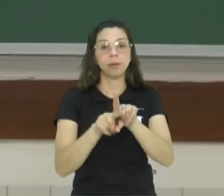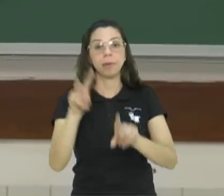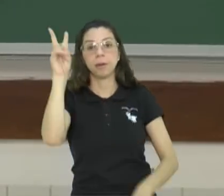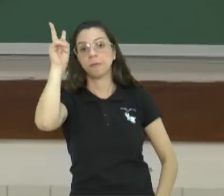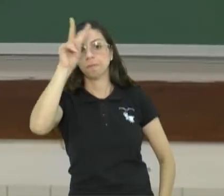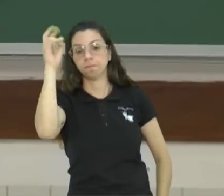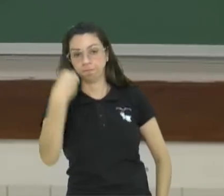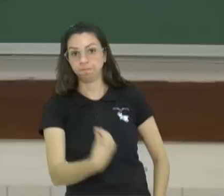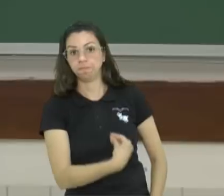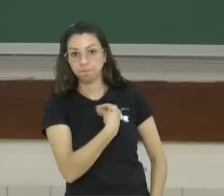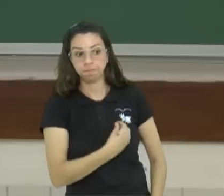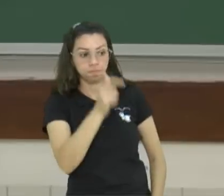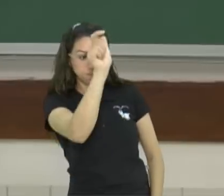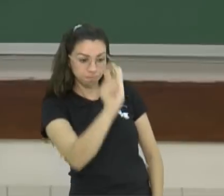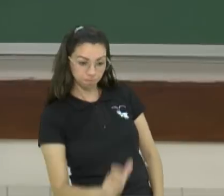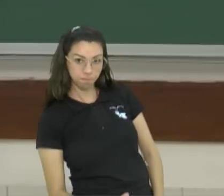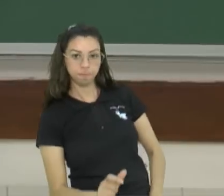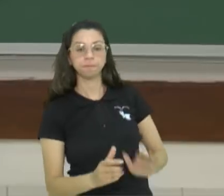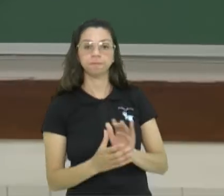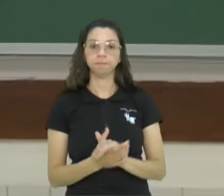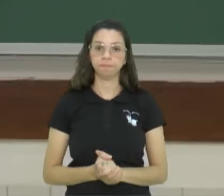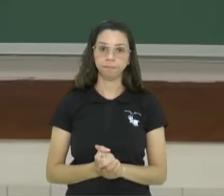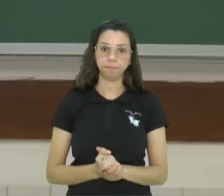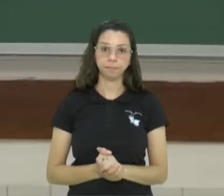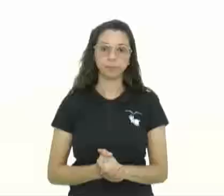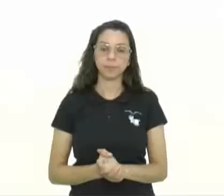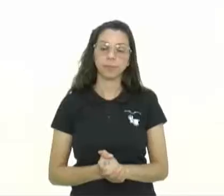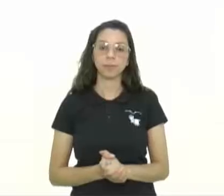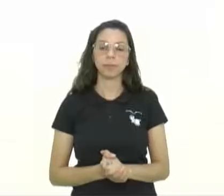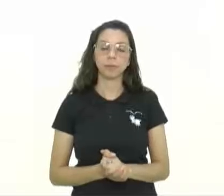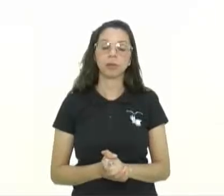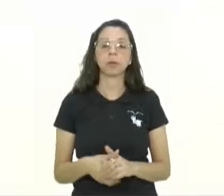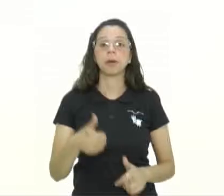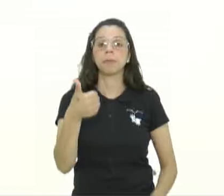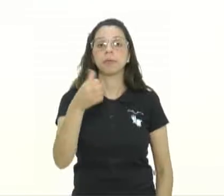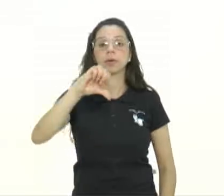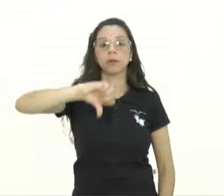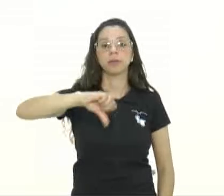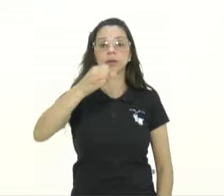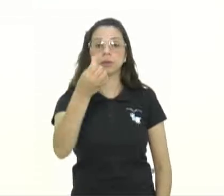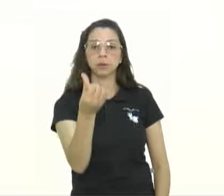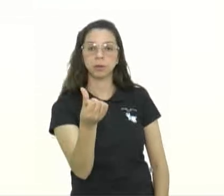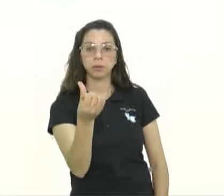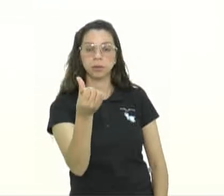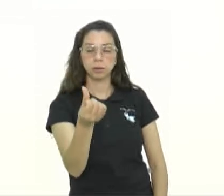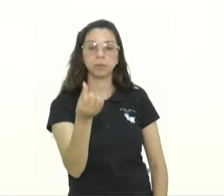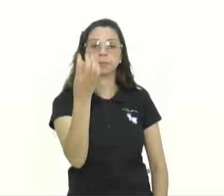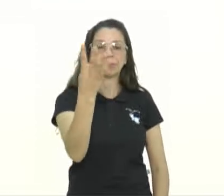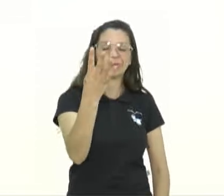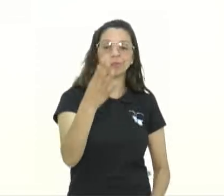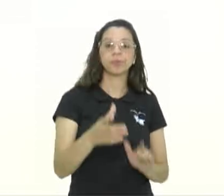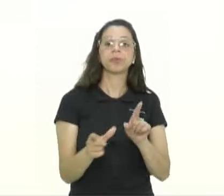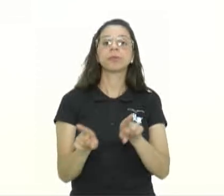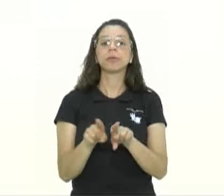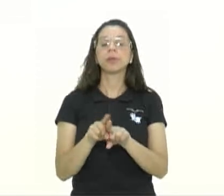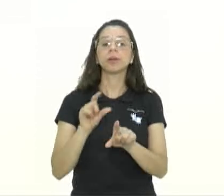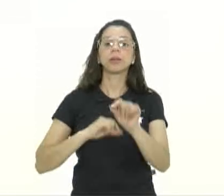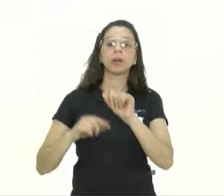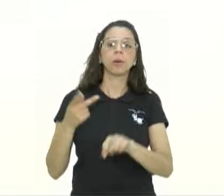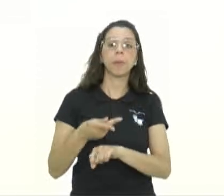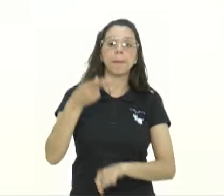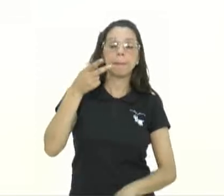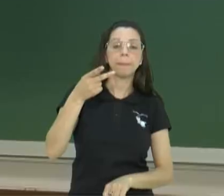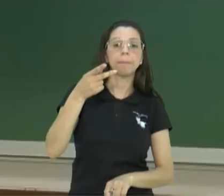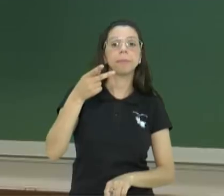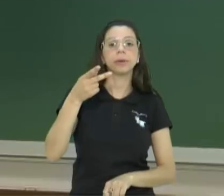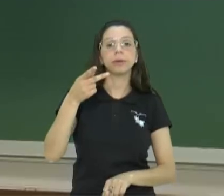Martin Luther King. Number 4, 1964, ele ganhou o Prêmio Nobel da Paz. E ele foi a